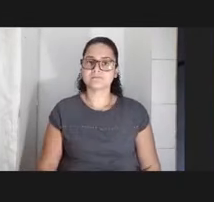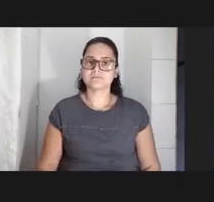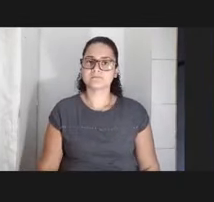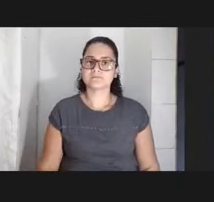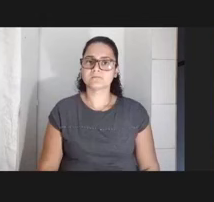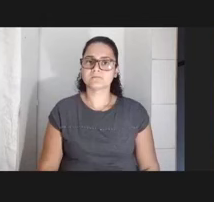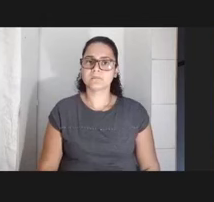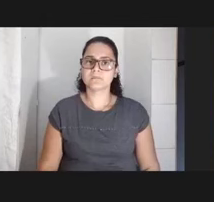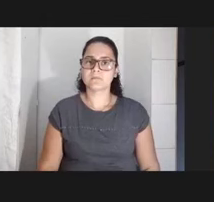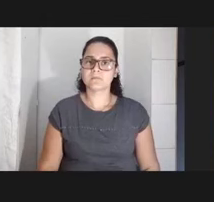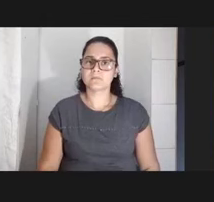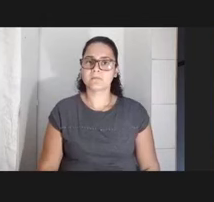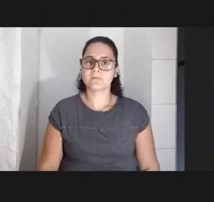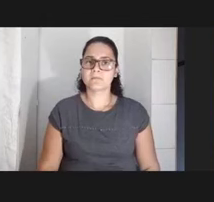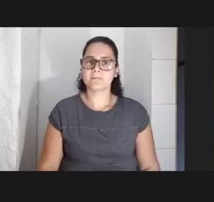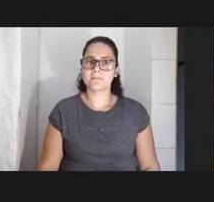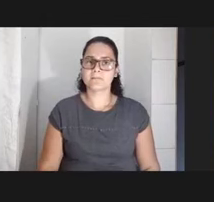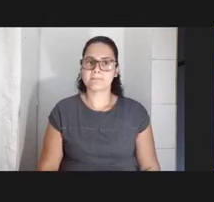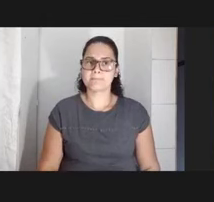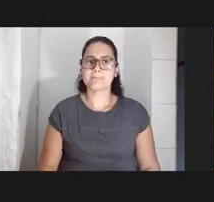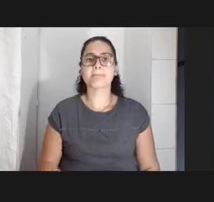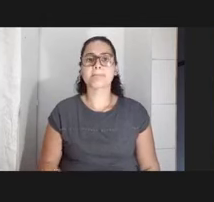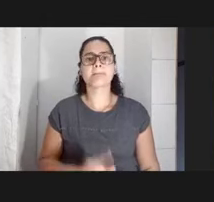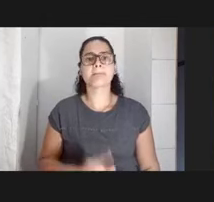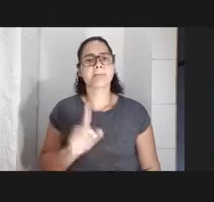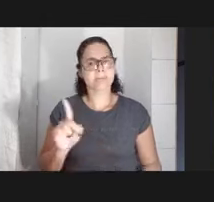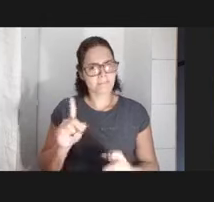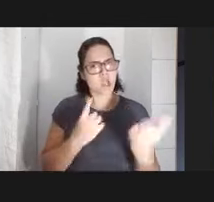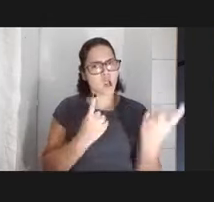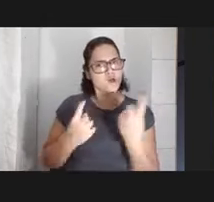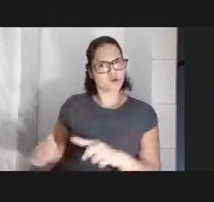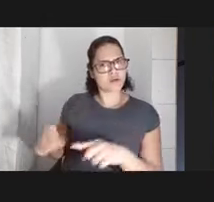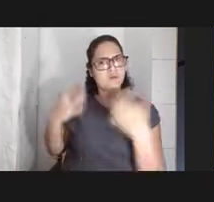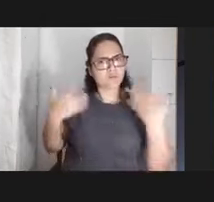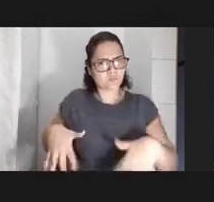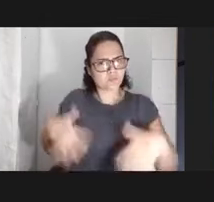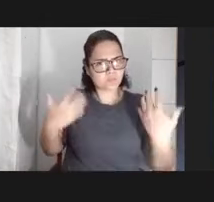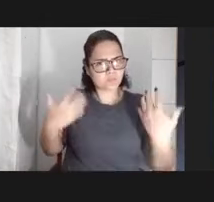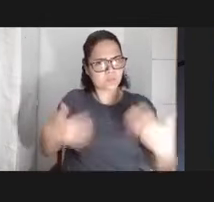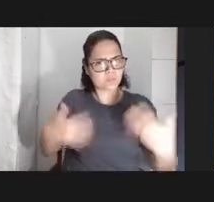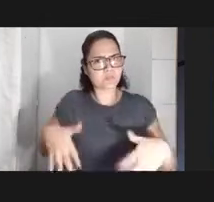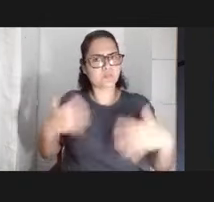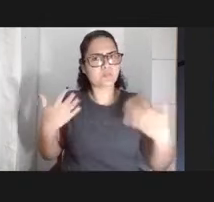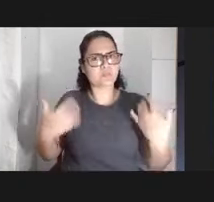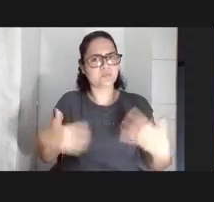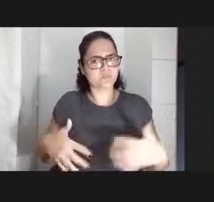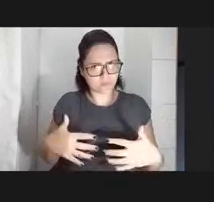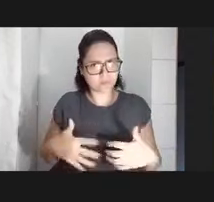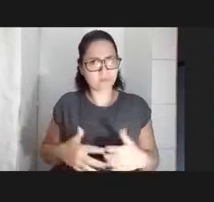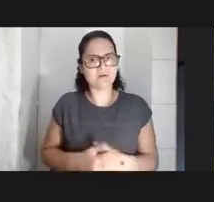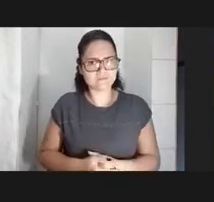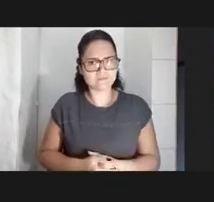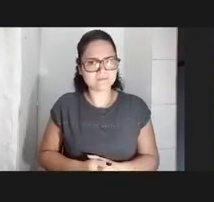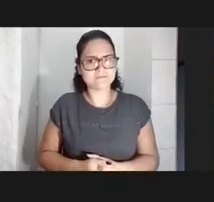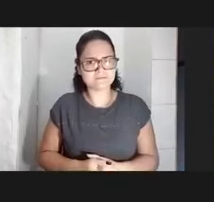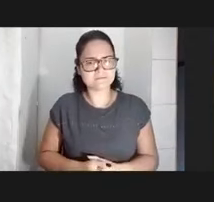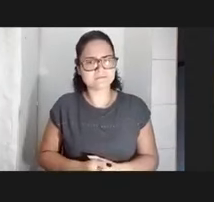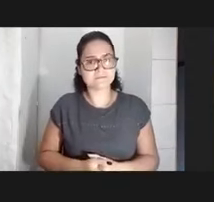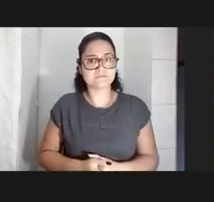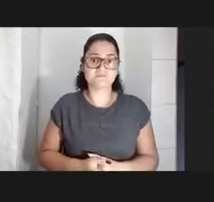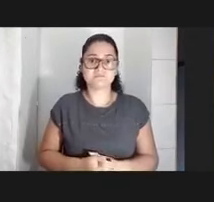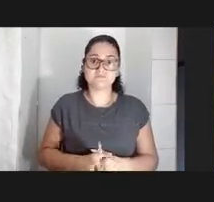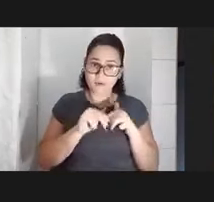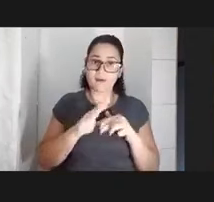atacado, eu diria, por esse projeto que foi eleito para cuidar das pessoas e que,